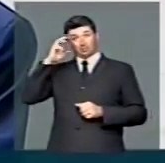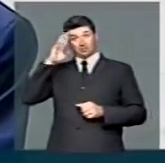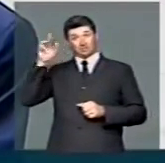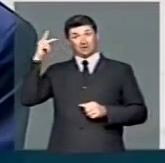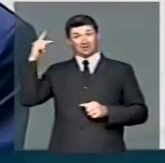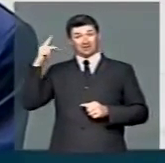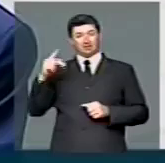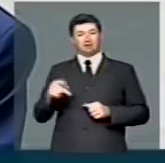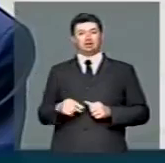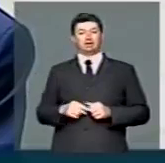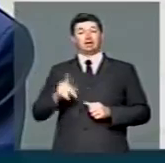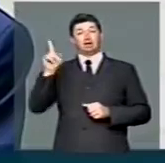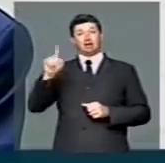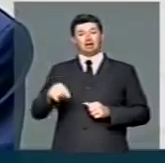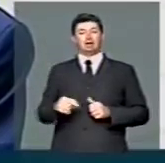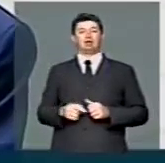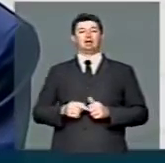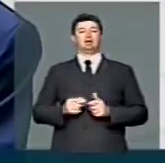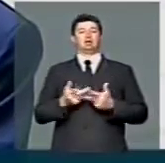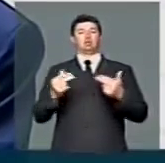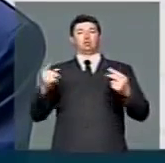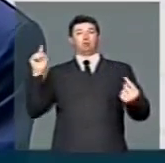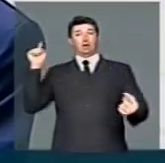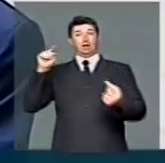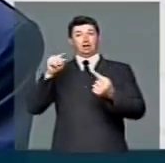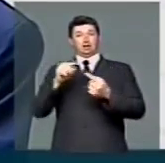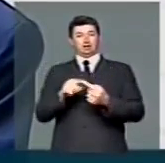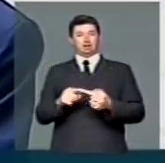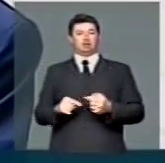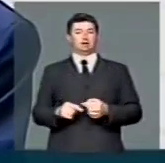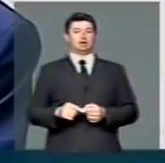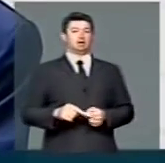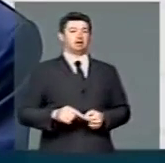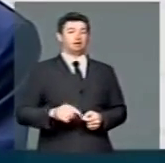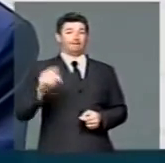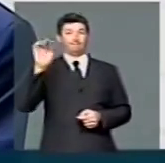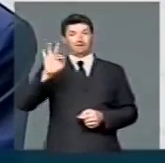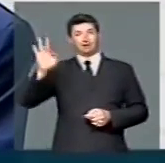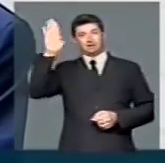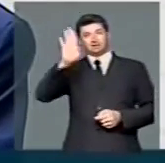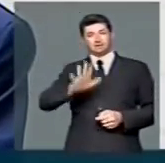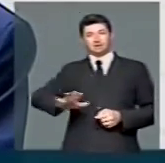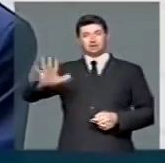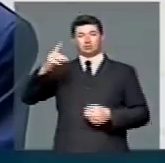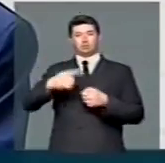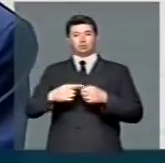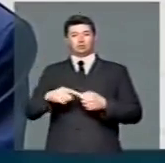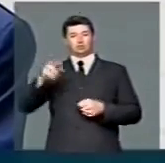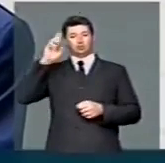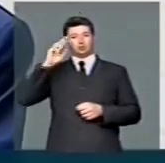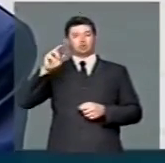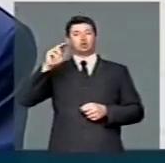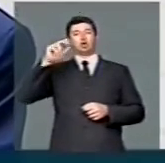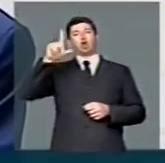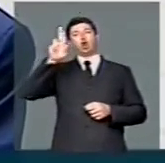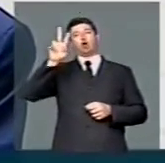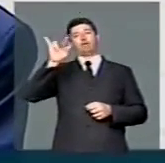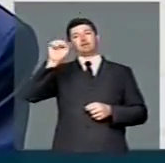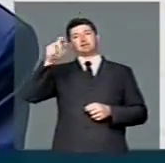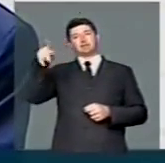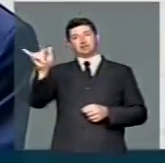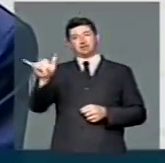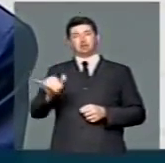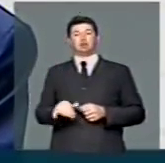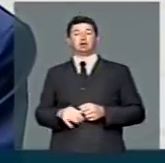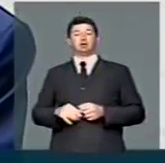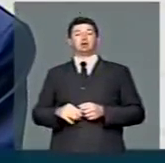preocupação deles é no dos itens que foram alinhados pela Confederação Nacional dos Municípios, pelo senhor Paulo Zuilovski.